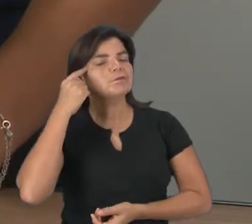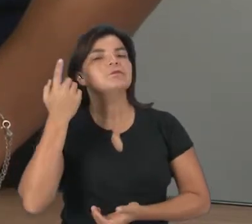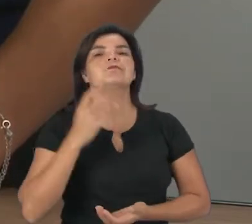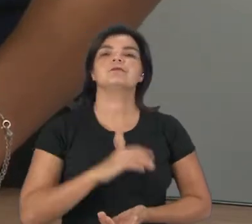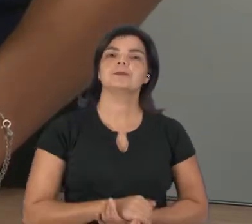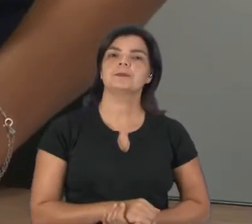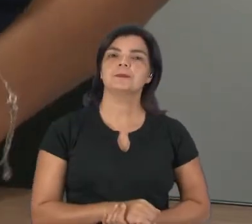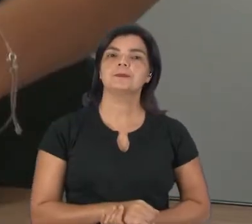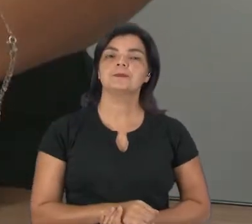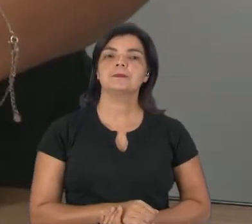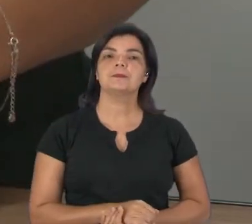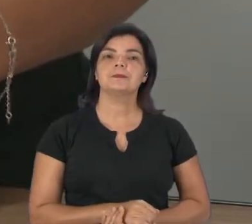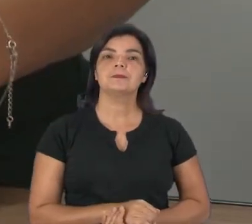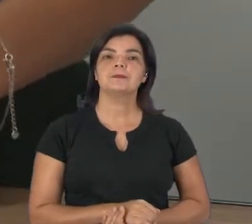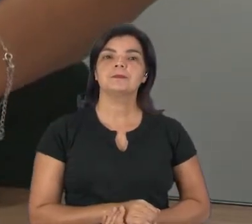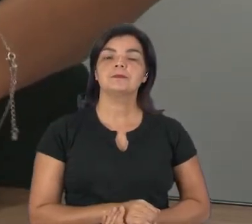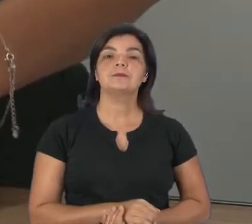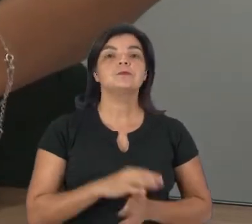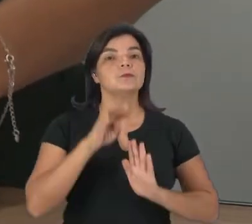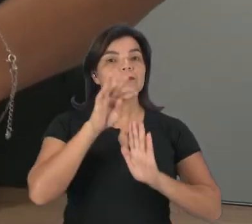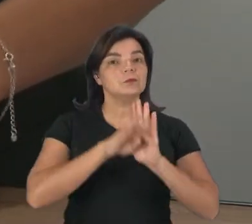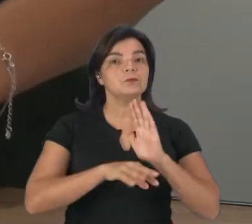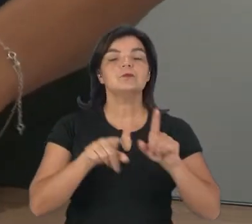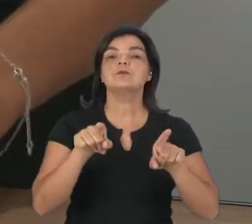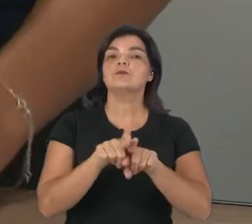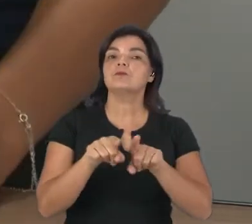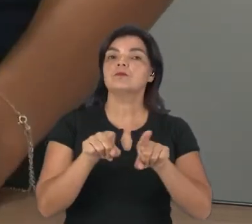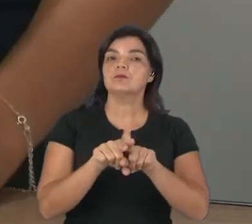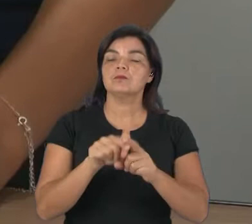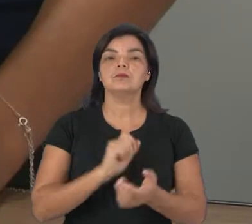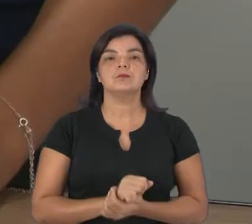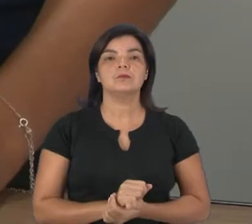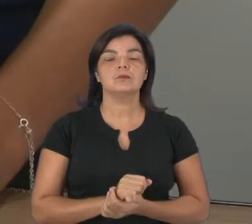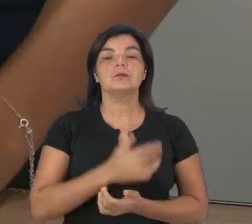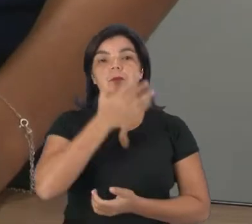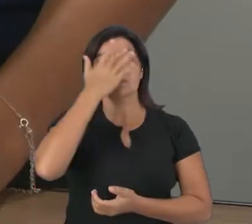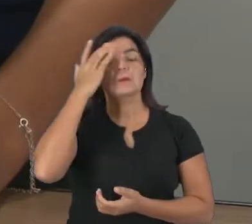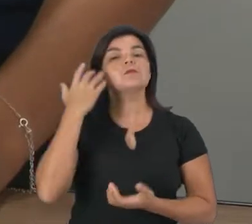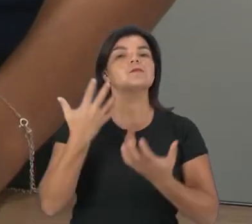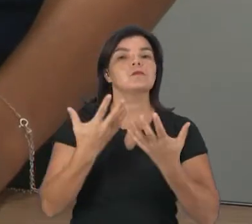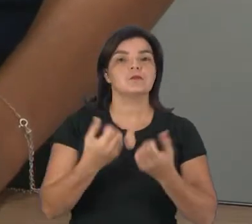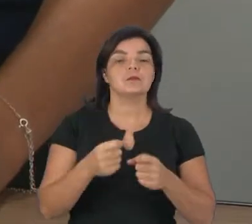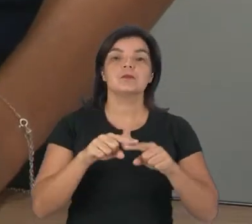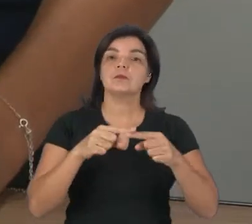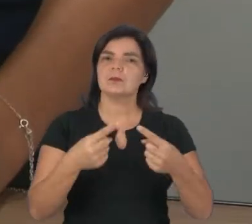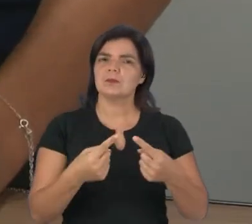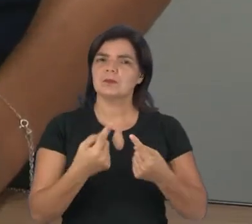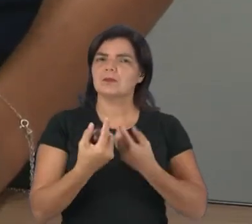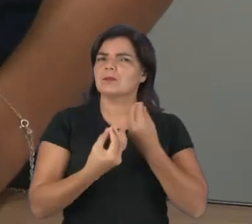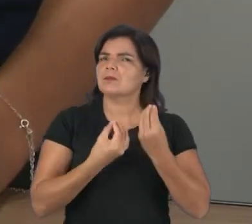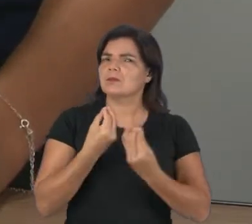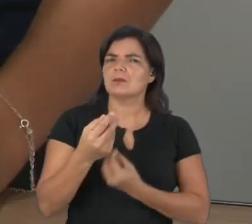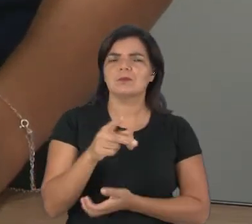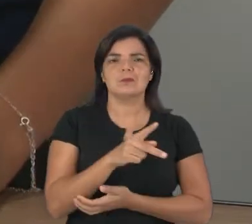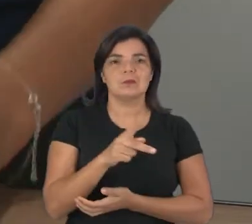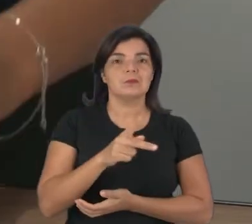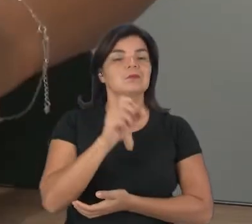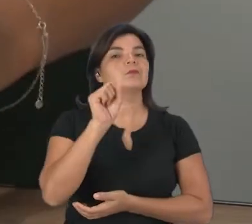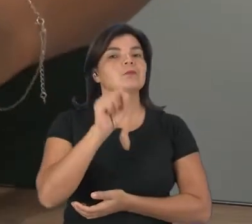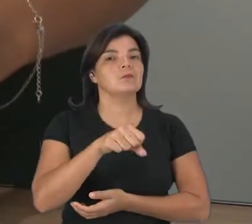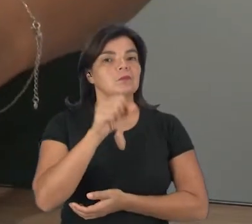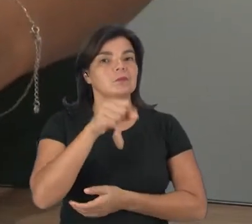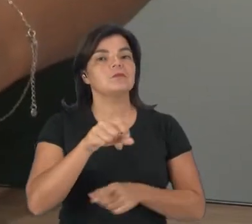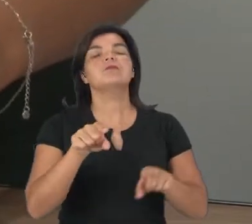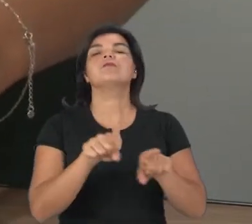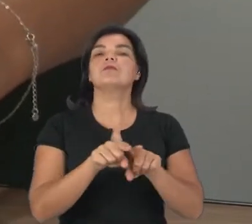pensamento. Os textos também servem para convencer. Mas convencer, professora? Sim,